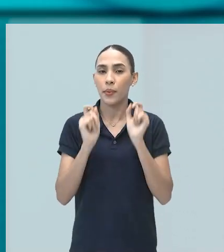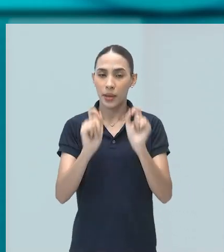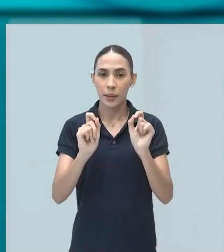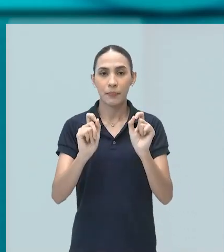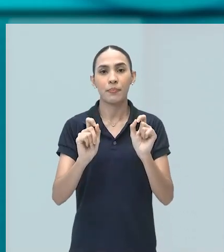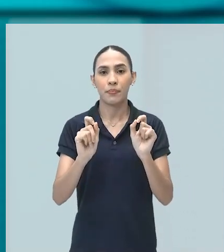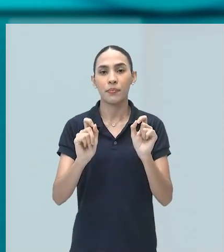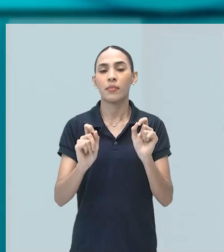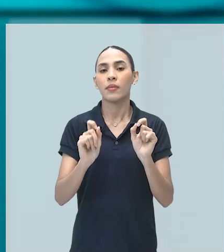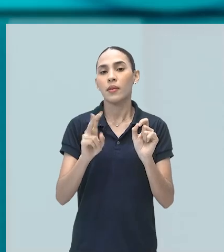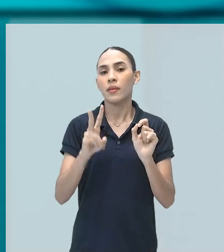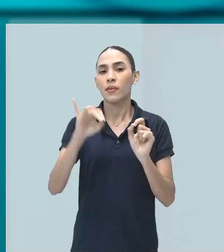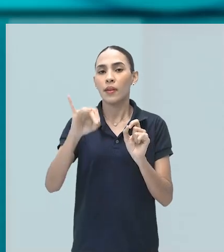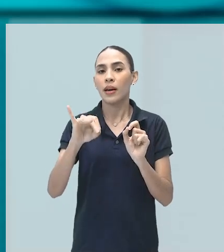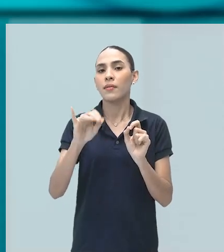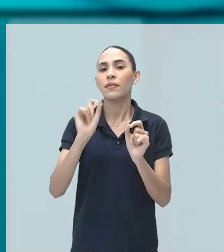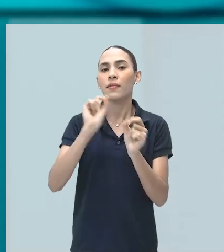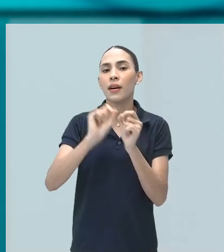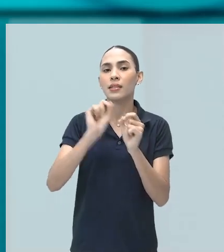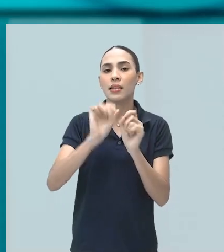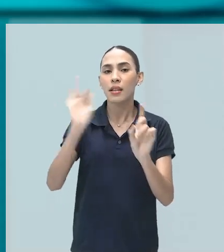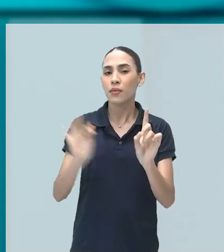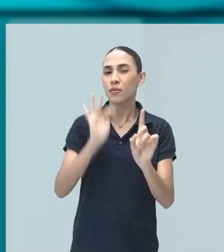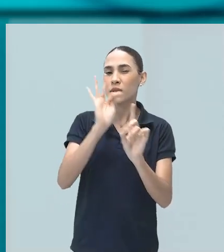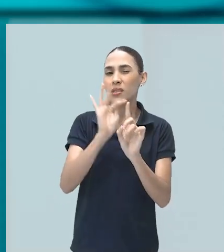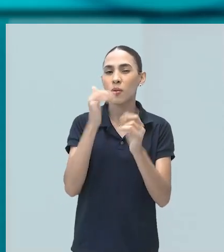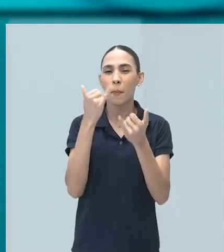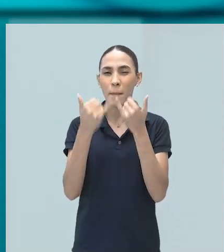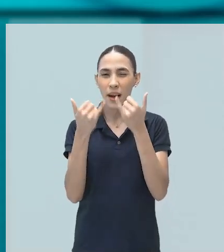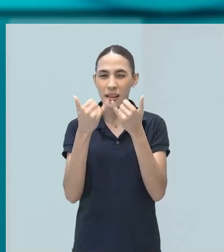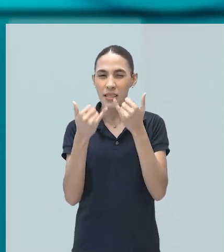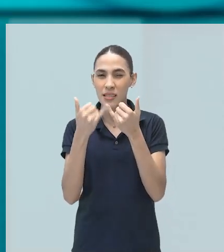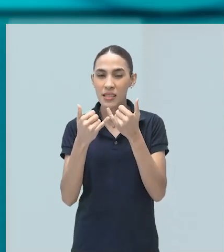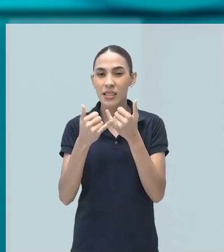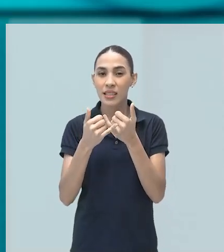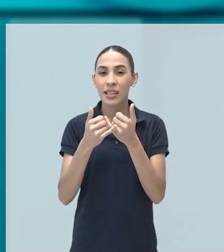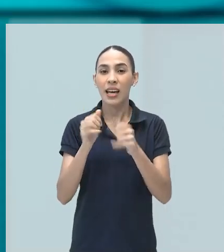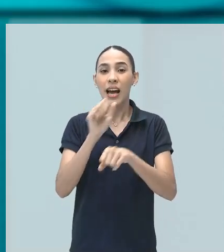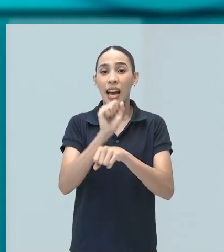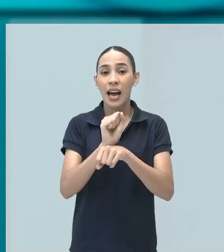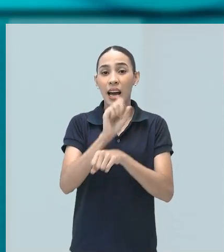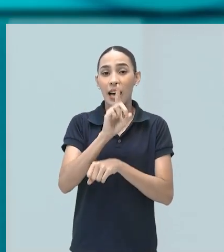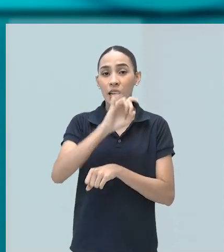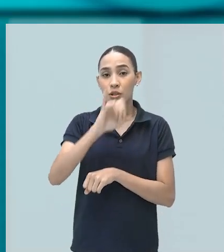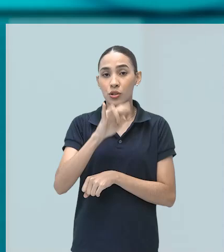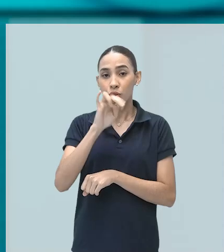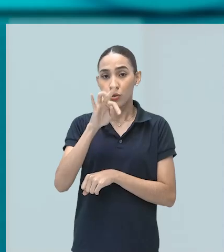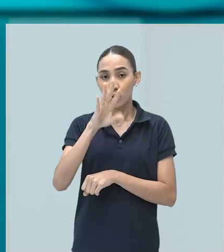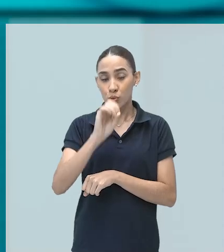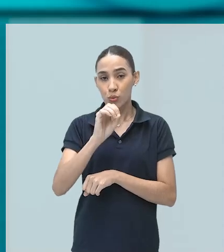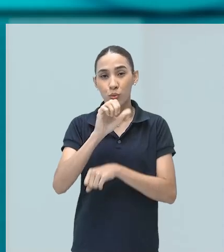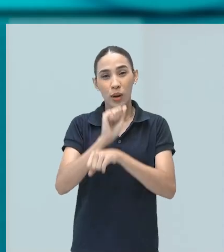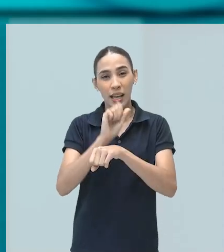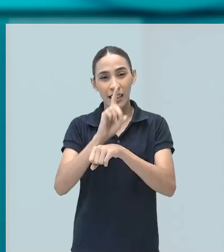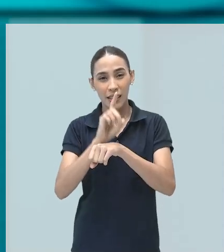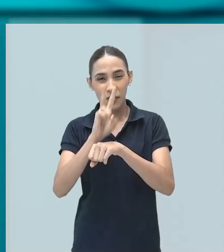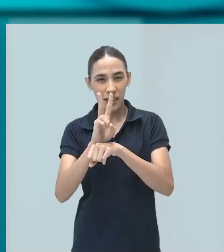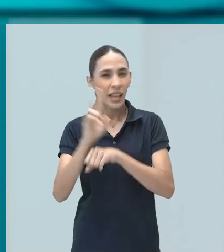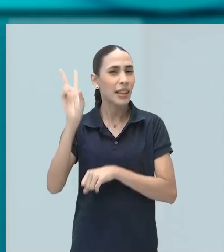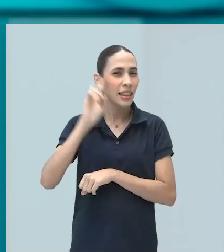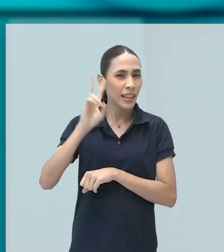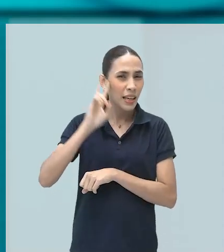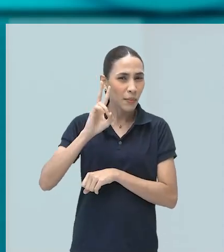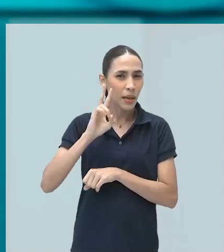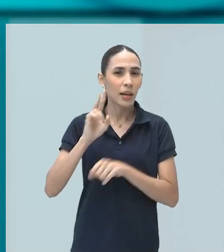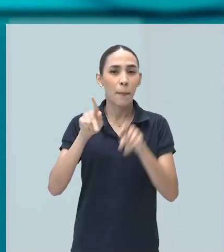que elas fazem uma função que é semelhante à do adjunto adverbial. Lembra quando nós estudamos lá no